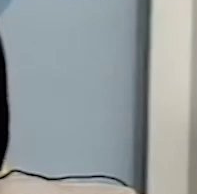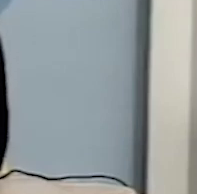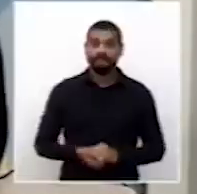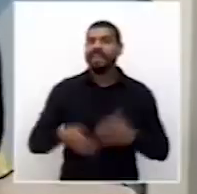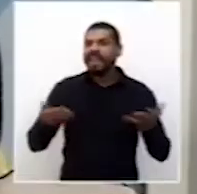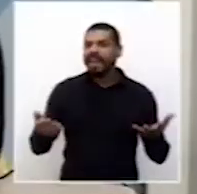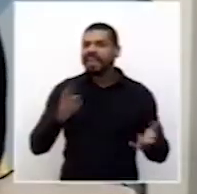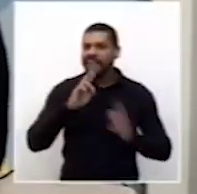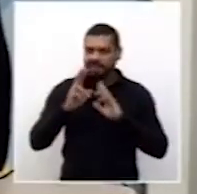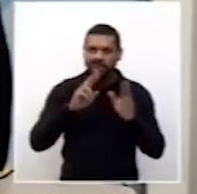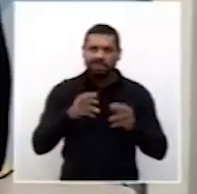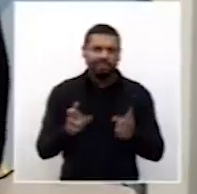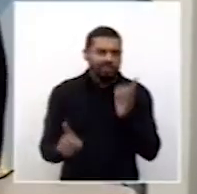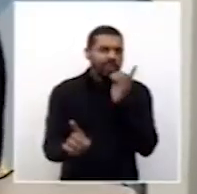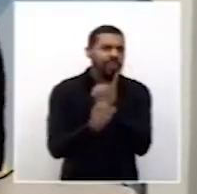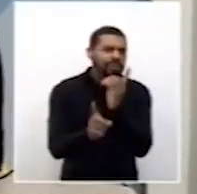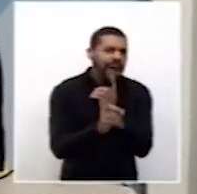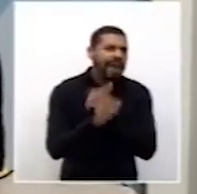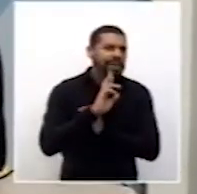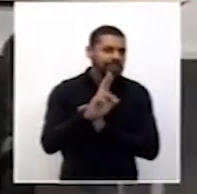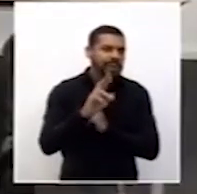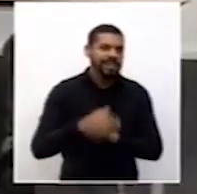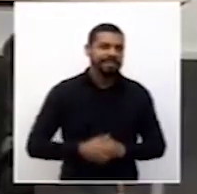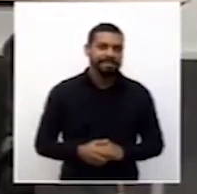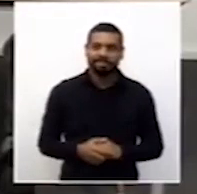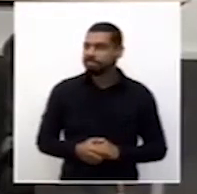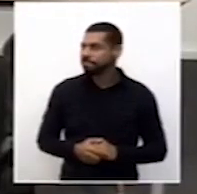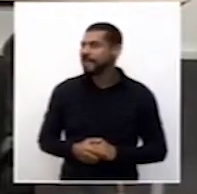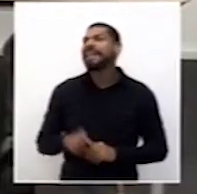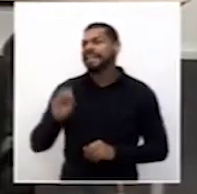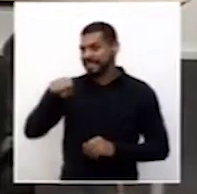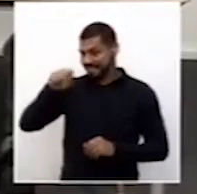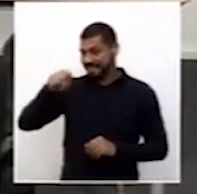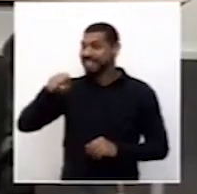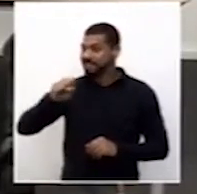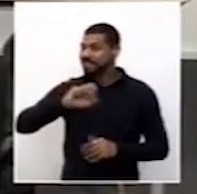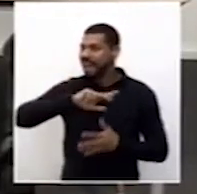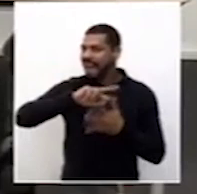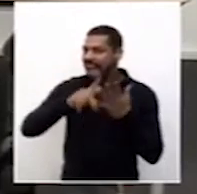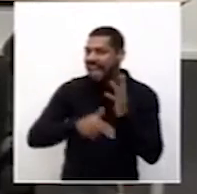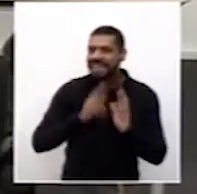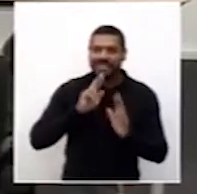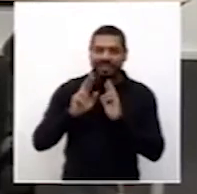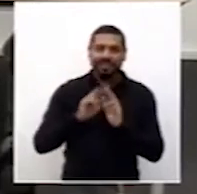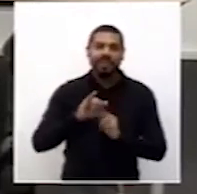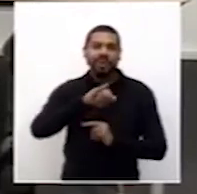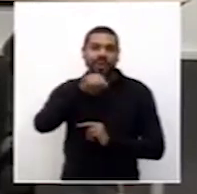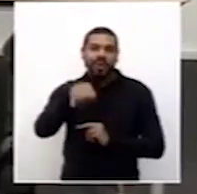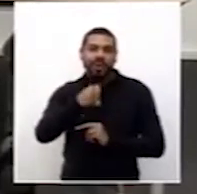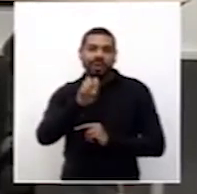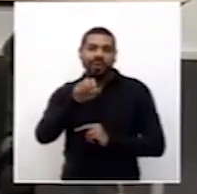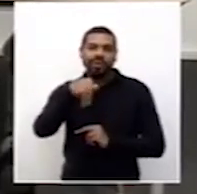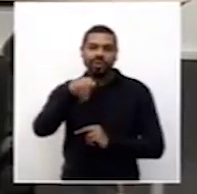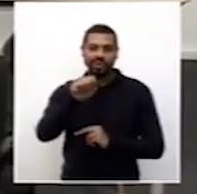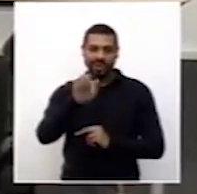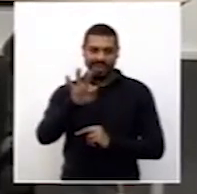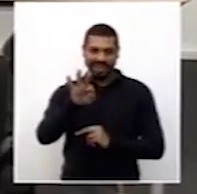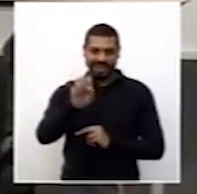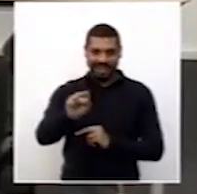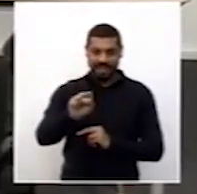E aí, conseguiram chegar à conclusão, Juliana? Sim, bastante. O Jonatas diz que